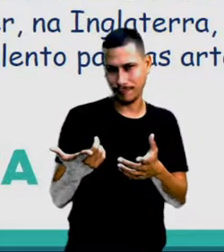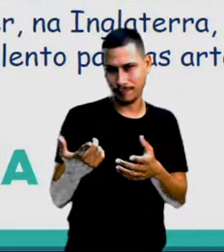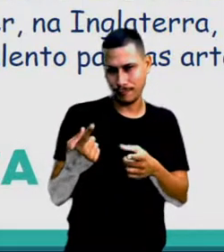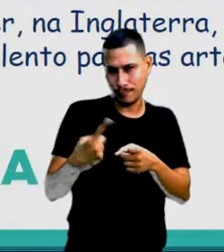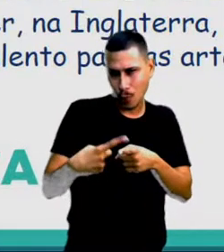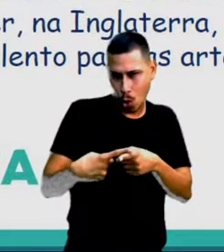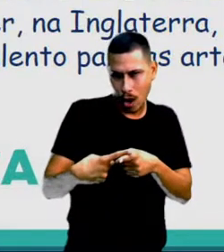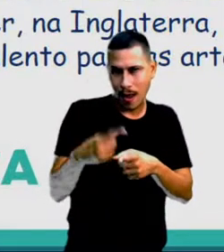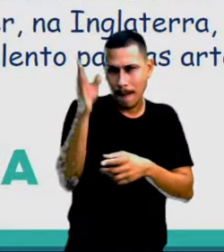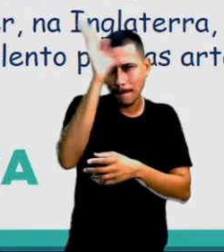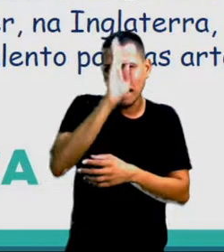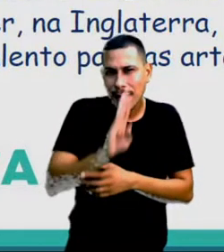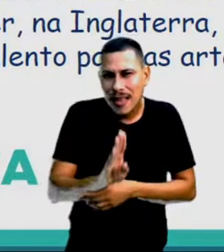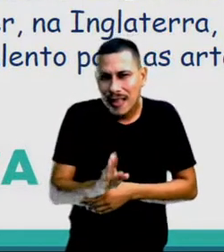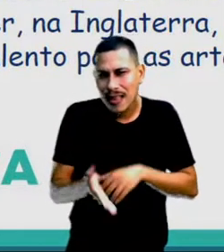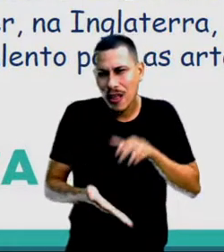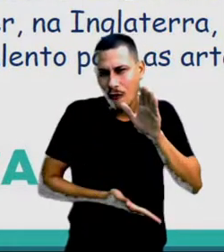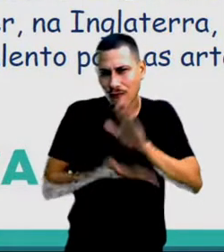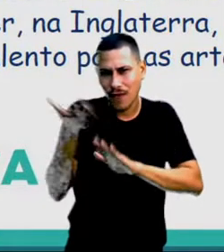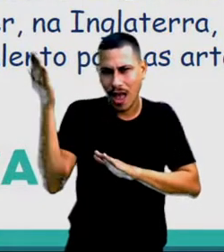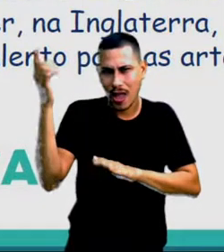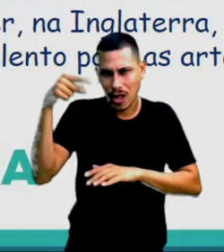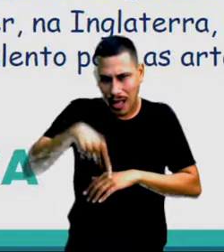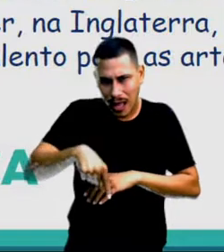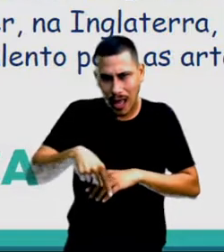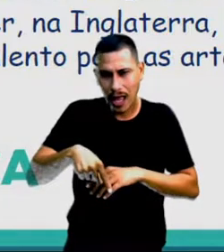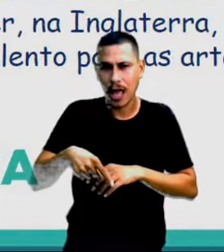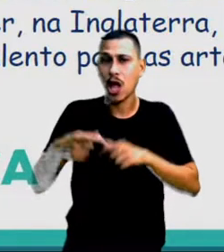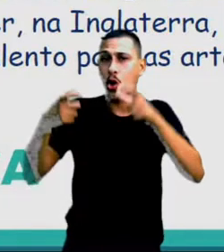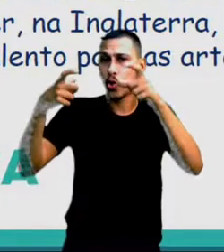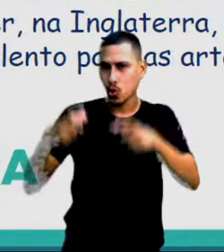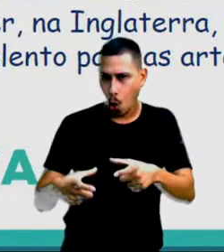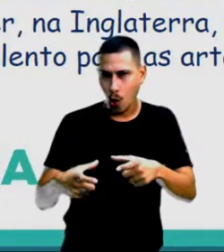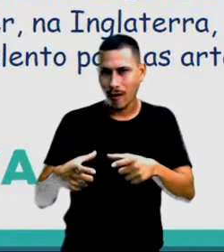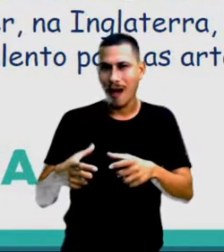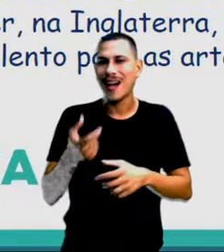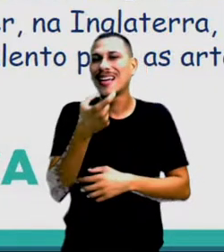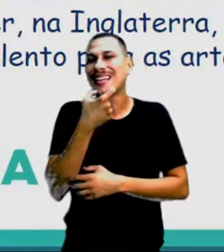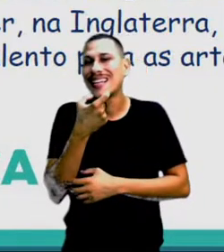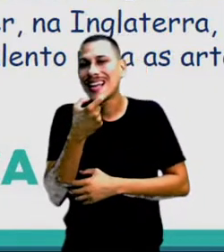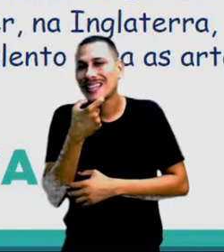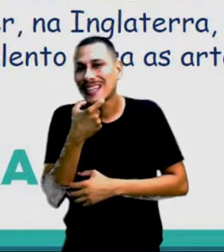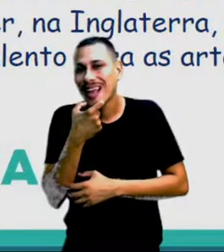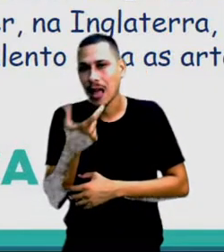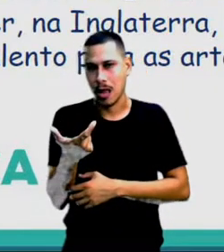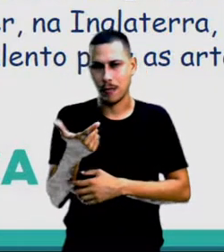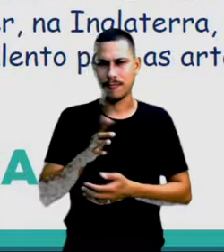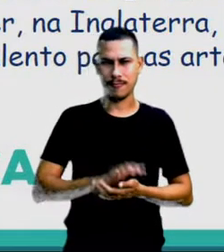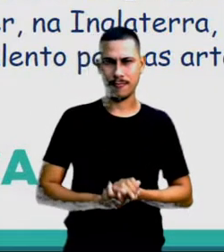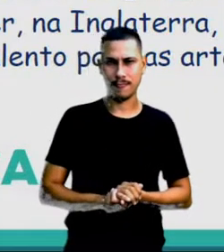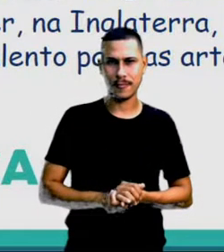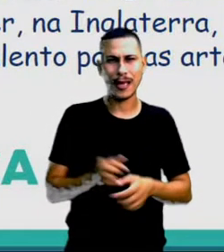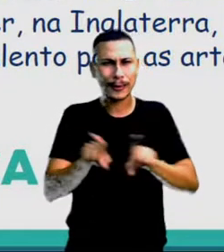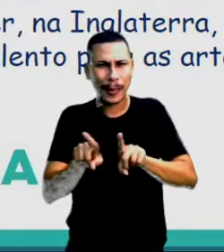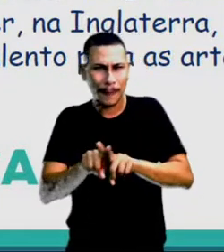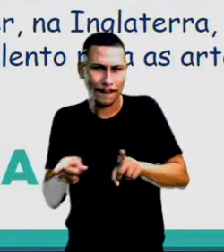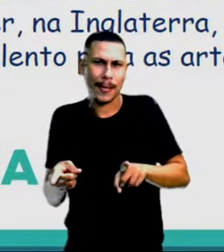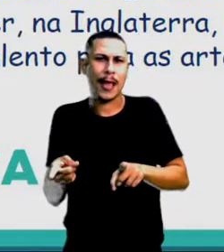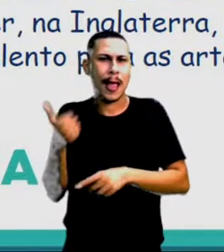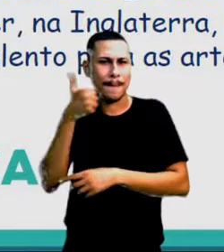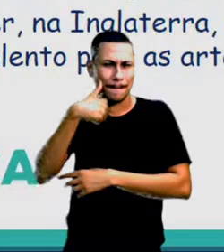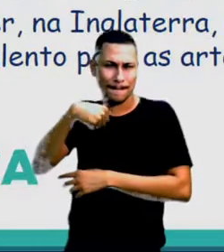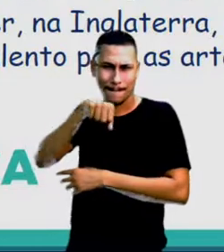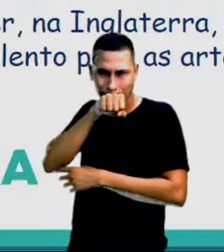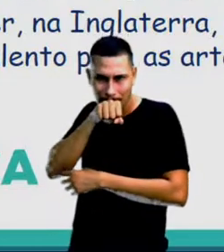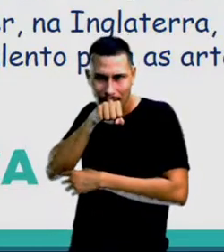proveniente de Manchester, na Inglaterra, e de Olímpia Padilha Nunes Coimbra, que era a mãe